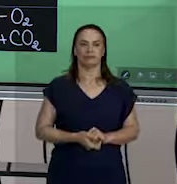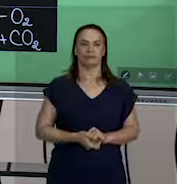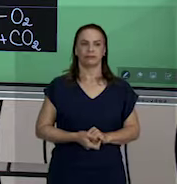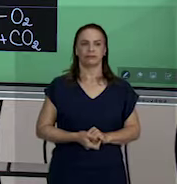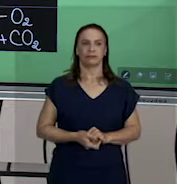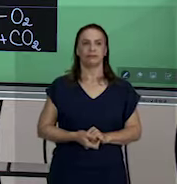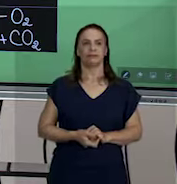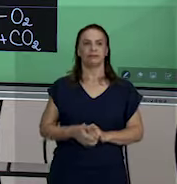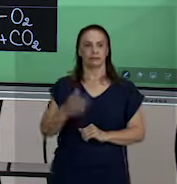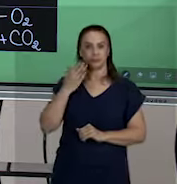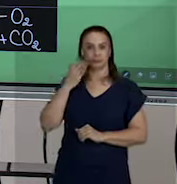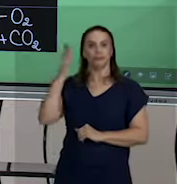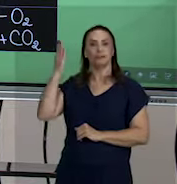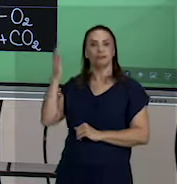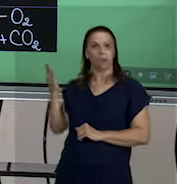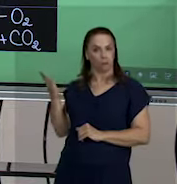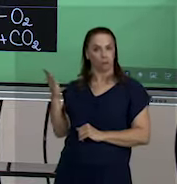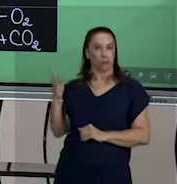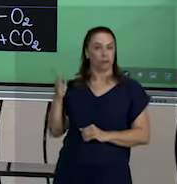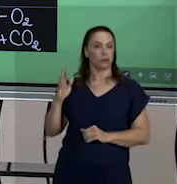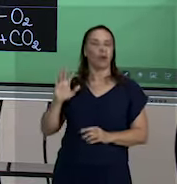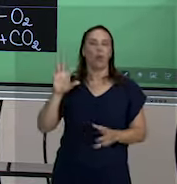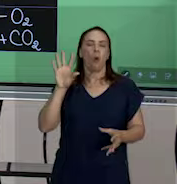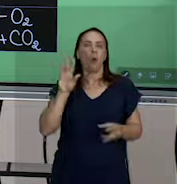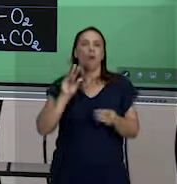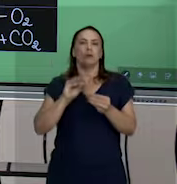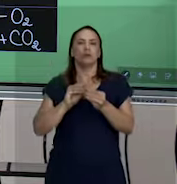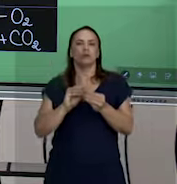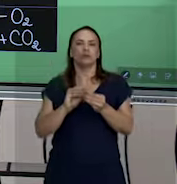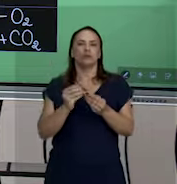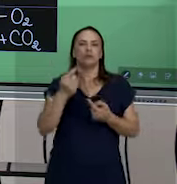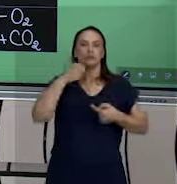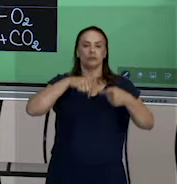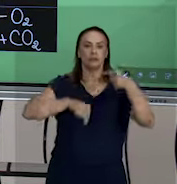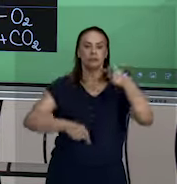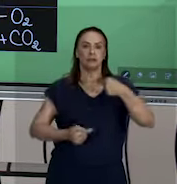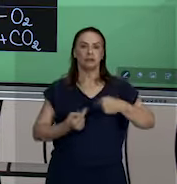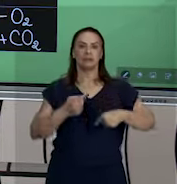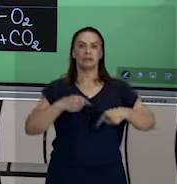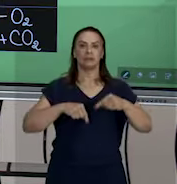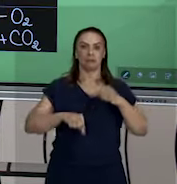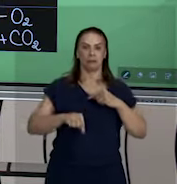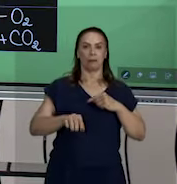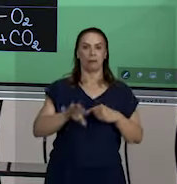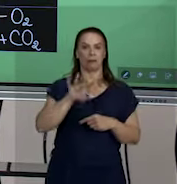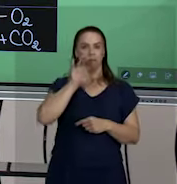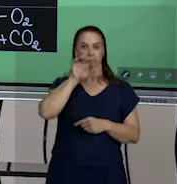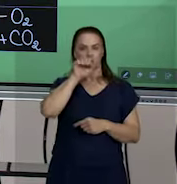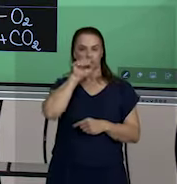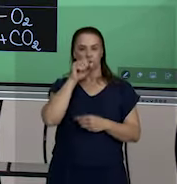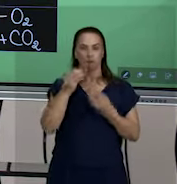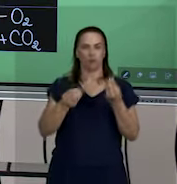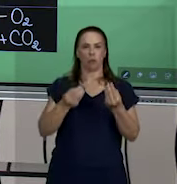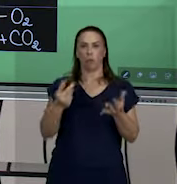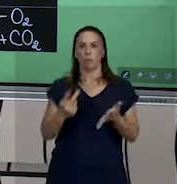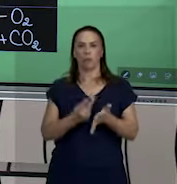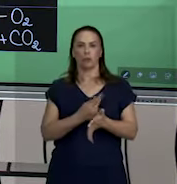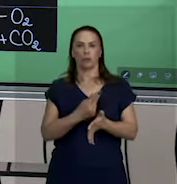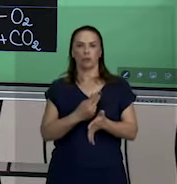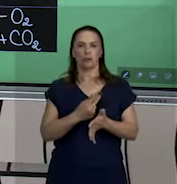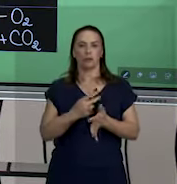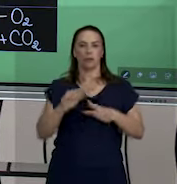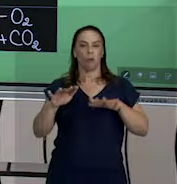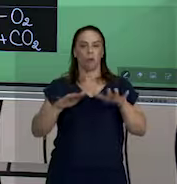Então, esse é um resumo básico aí sobre o sistema respiratório, como que funciona esse movimento do